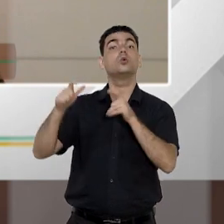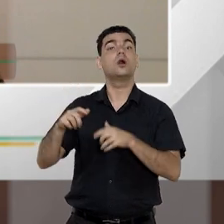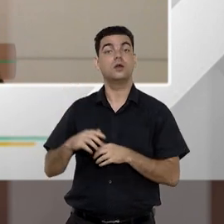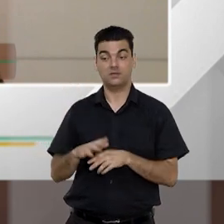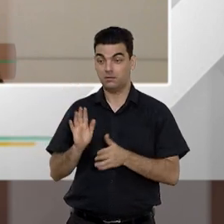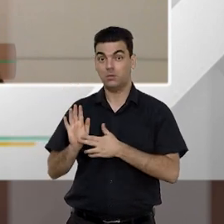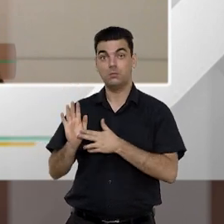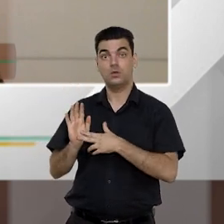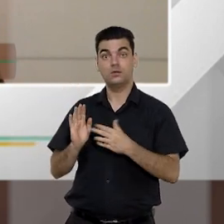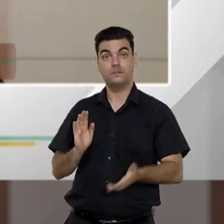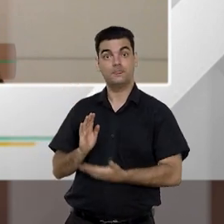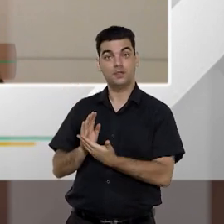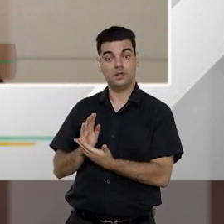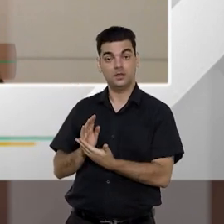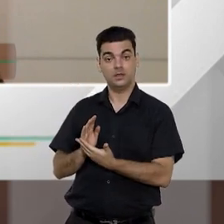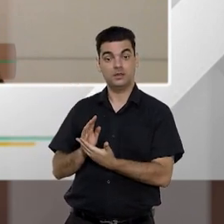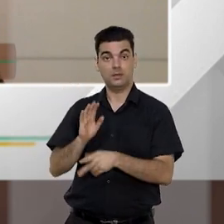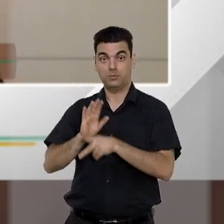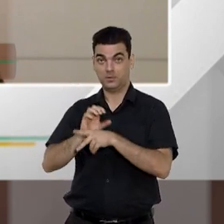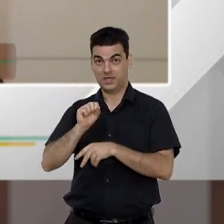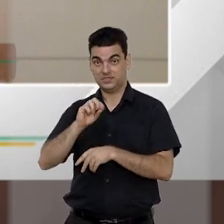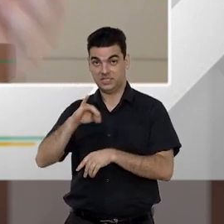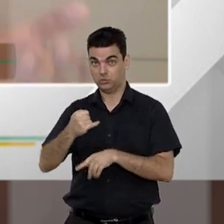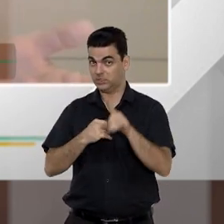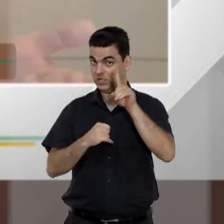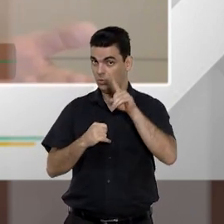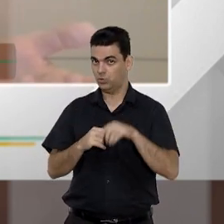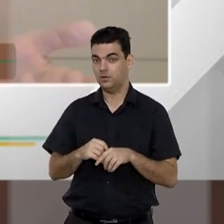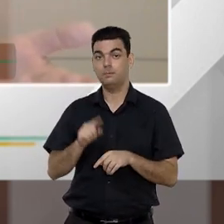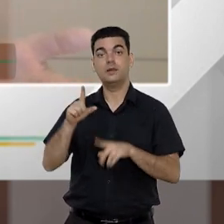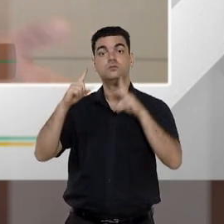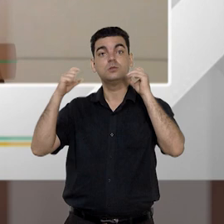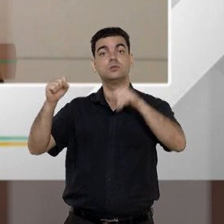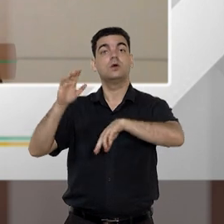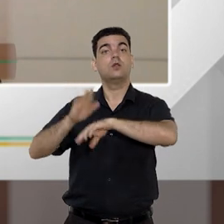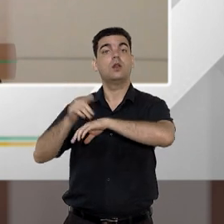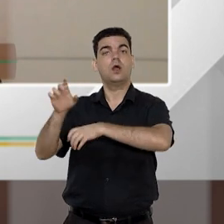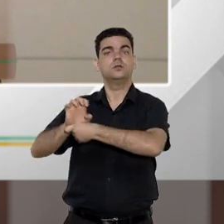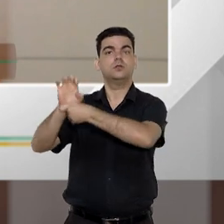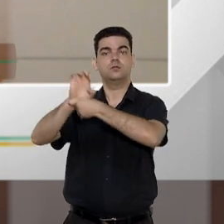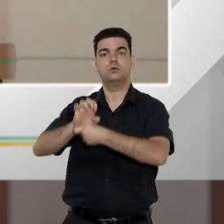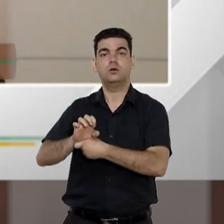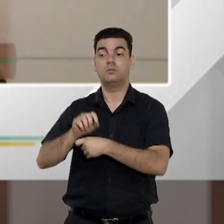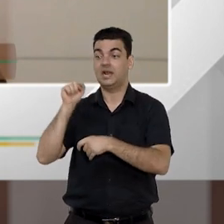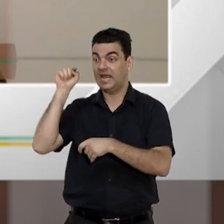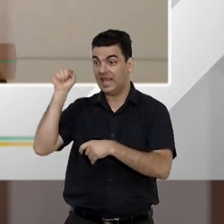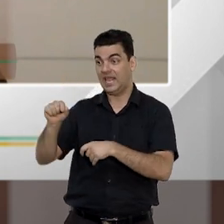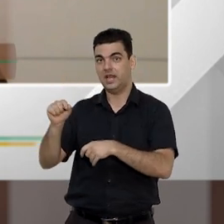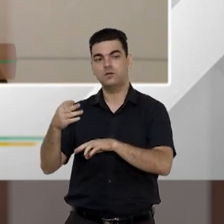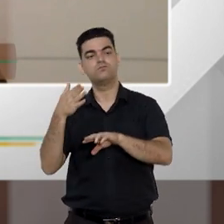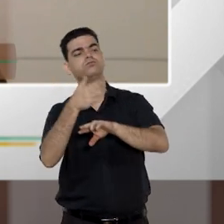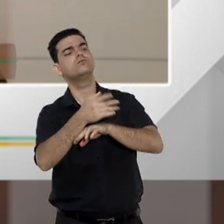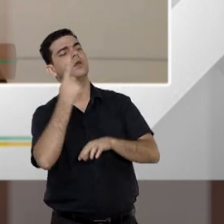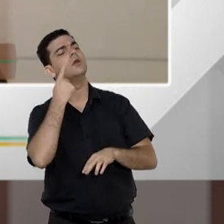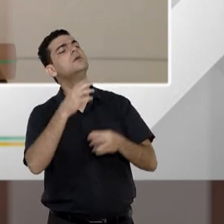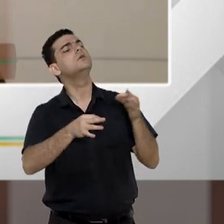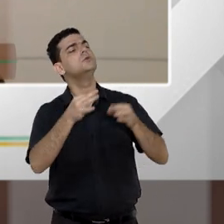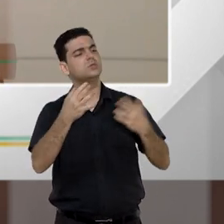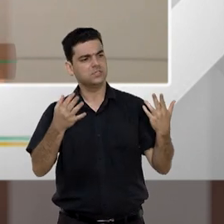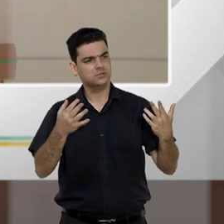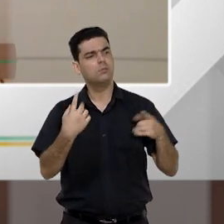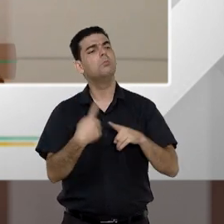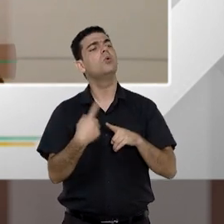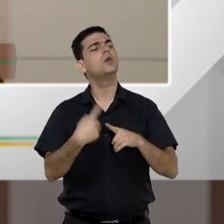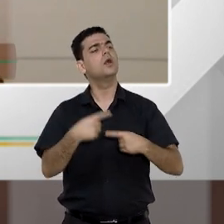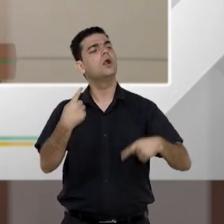A resolução diz que a reclamação deve ser proposta não no STJ, mas sim nos tribunais estaduais, para verificar